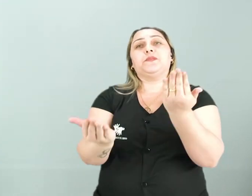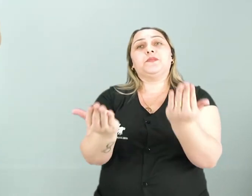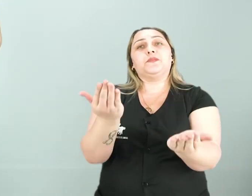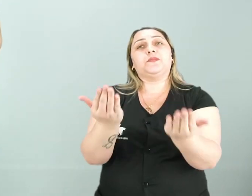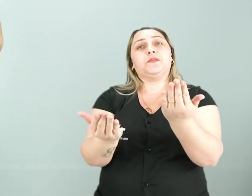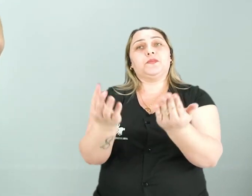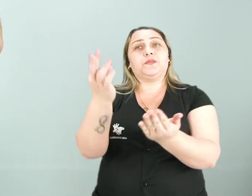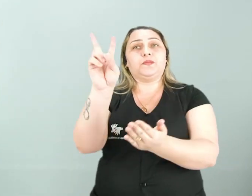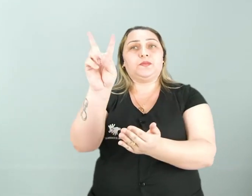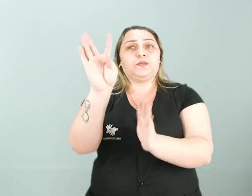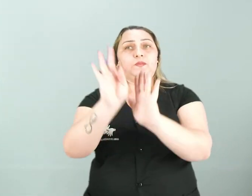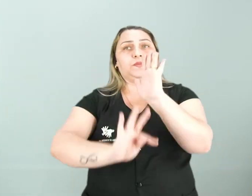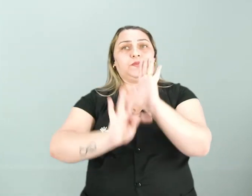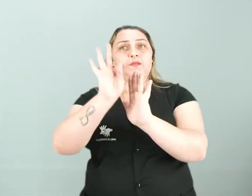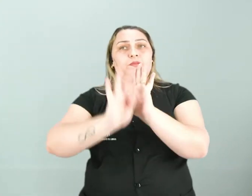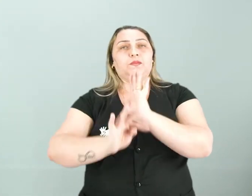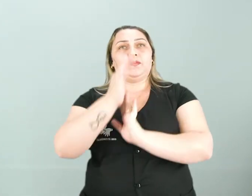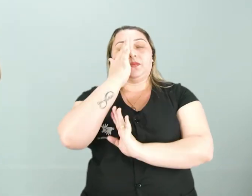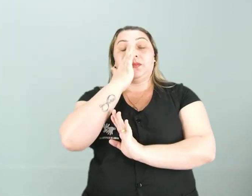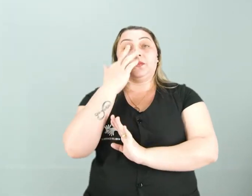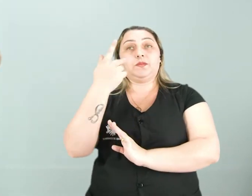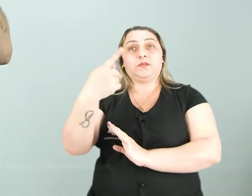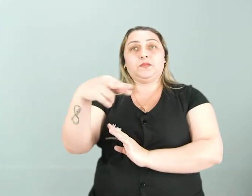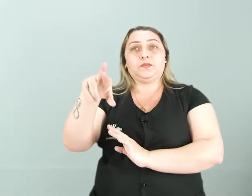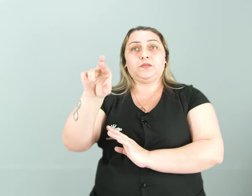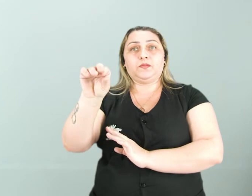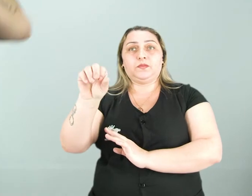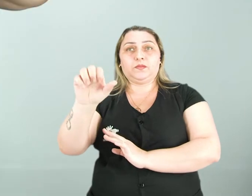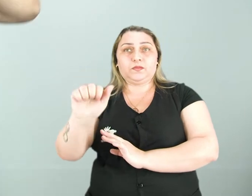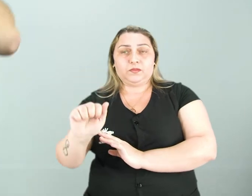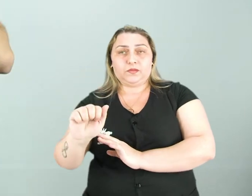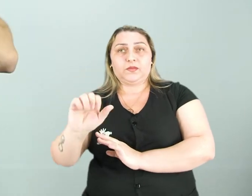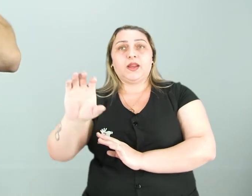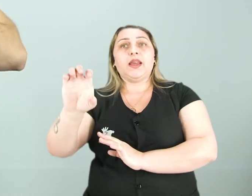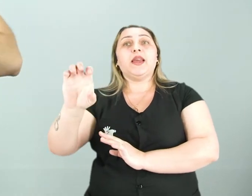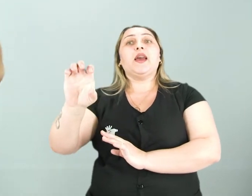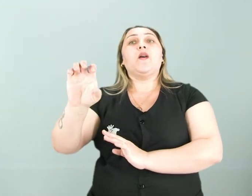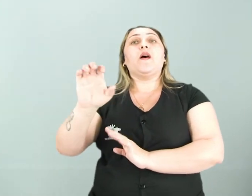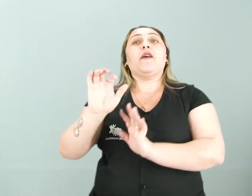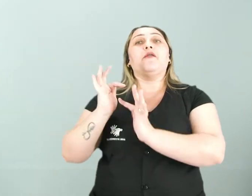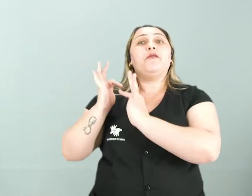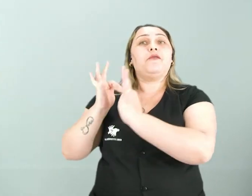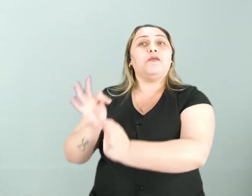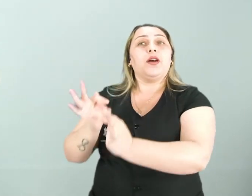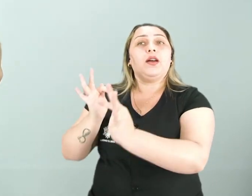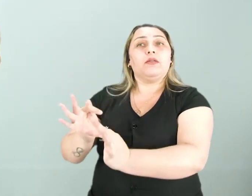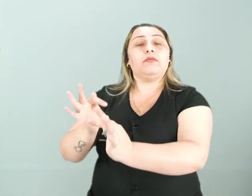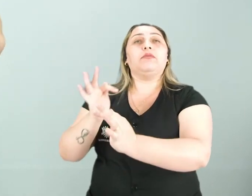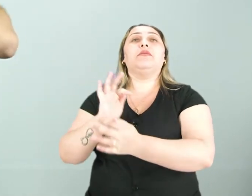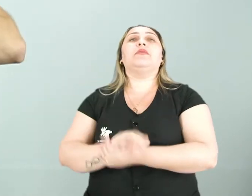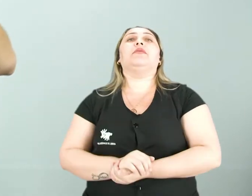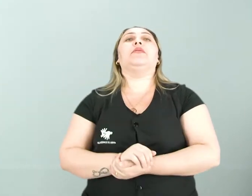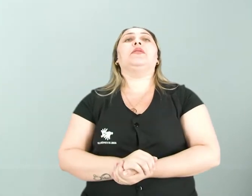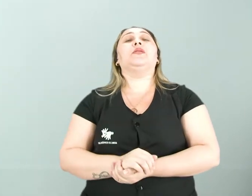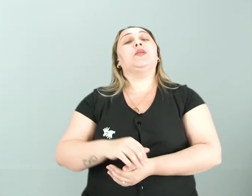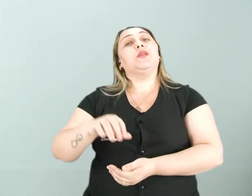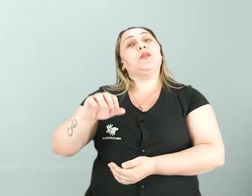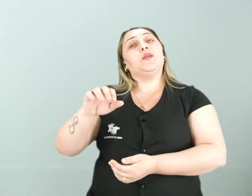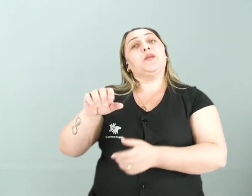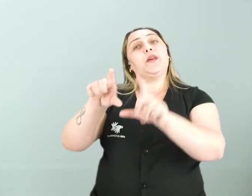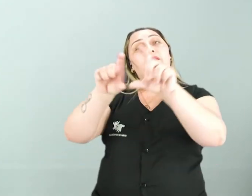dois textos, né? O em prosa, que era do Esopo, que era uma fábula, e o em versos, que era do